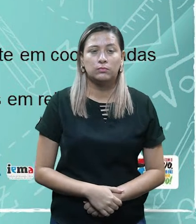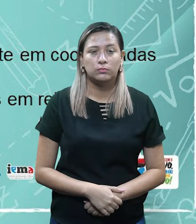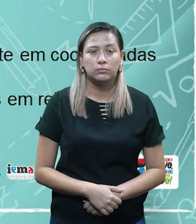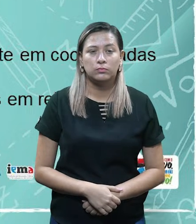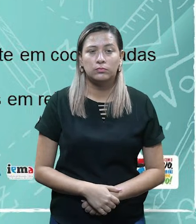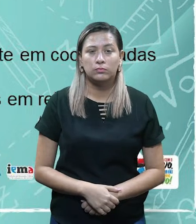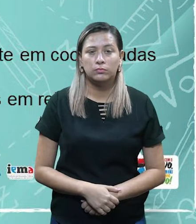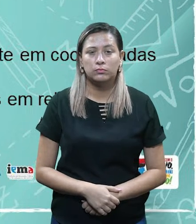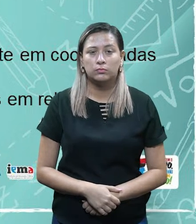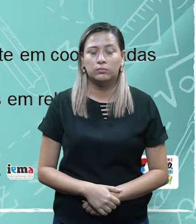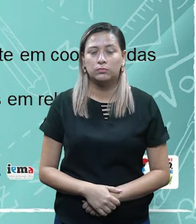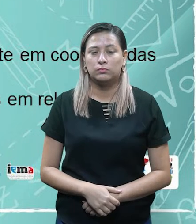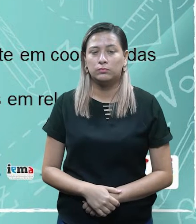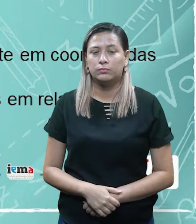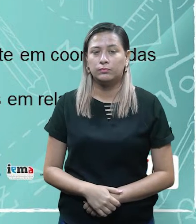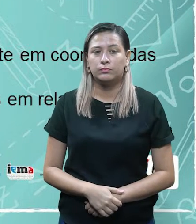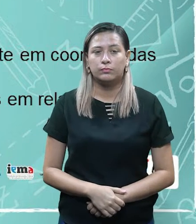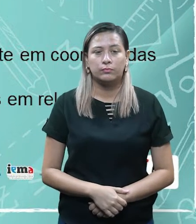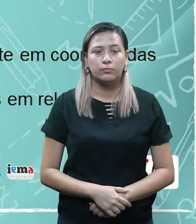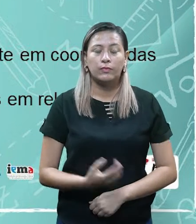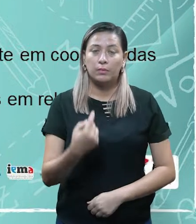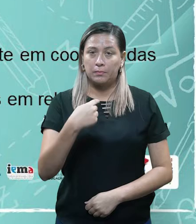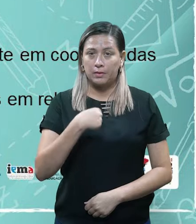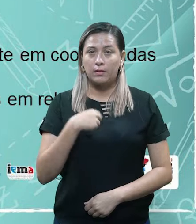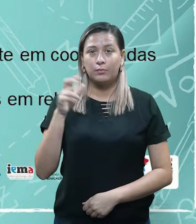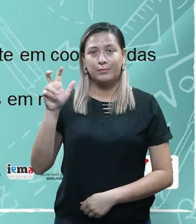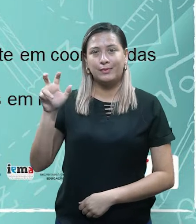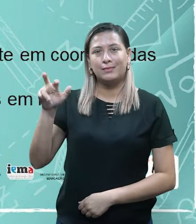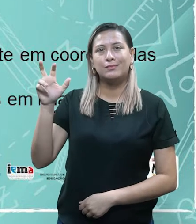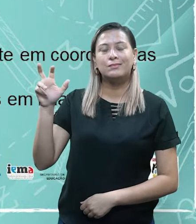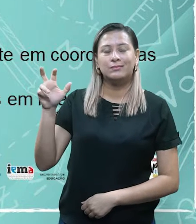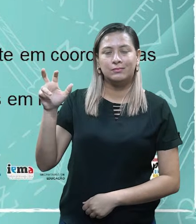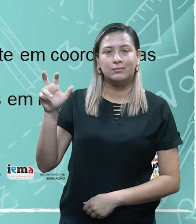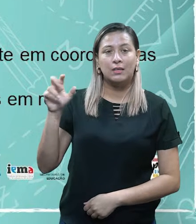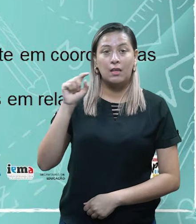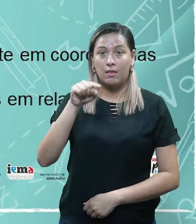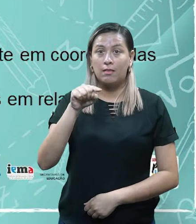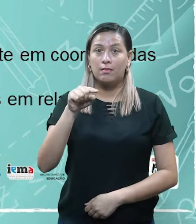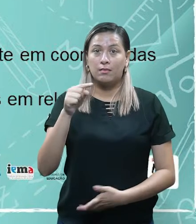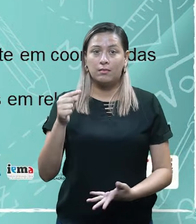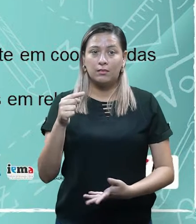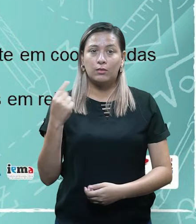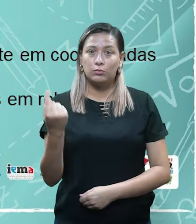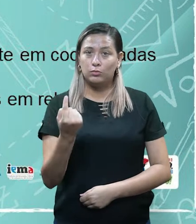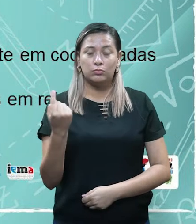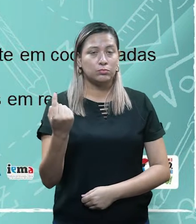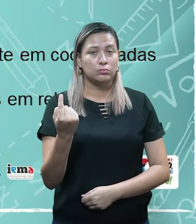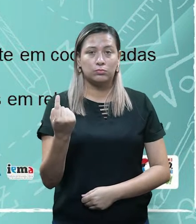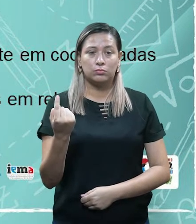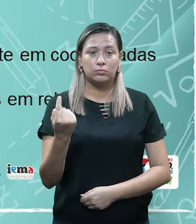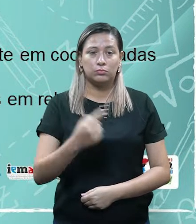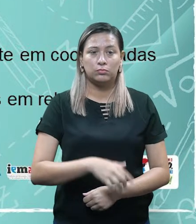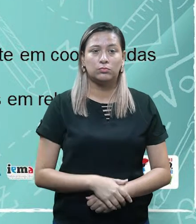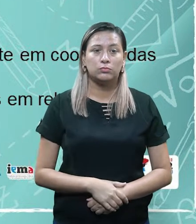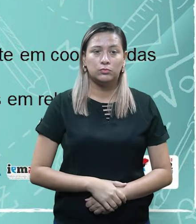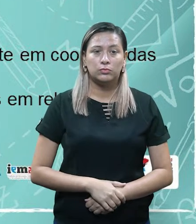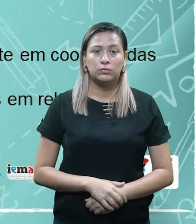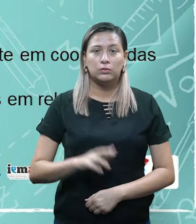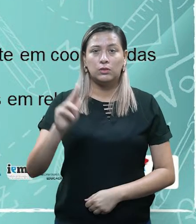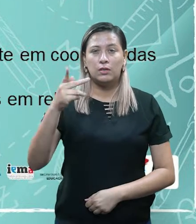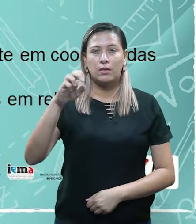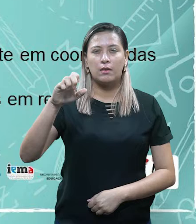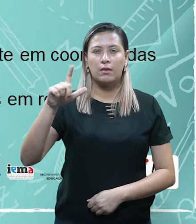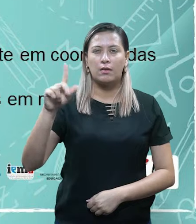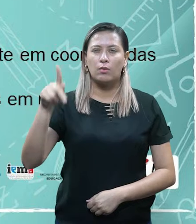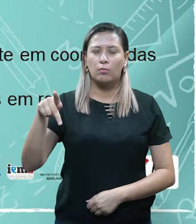Ela, para eu acionar essa tecla, ela sozinha, ela não vai ter o efeito de help, que é